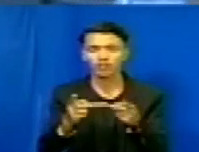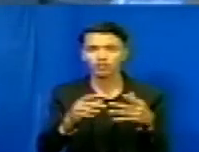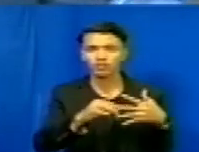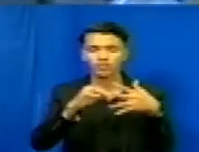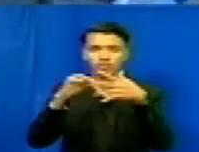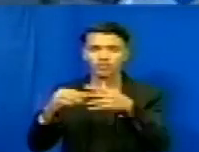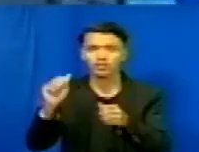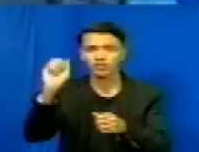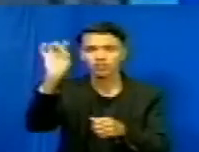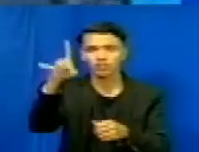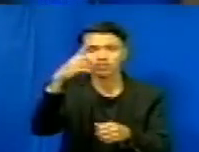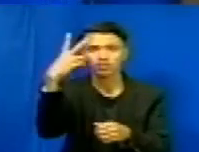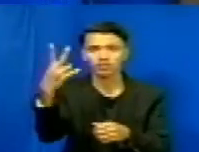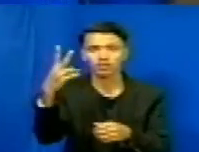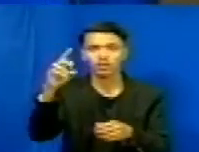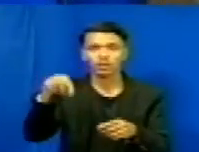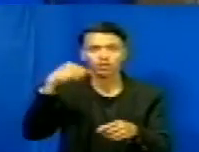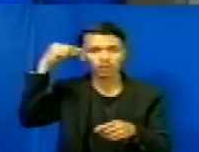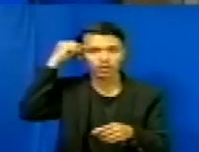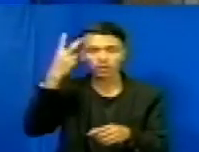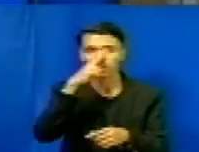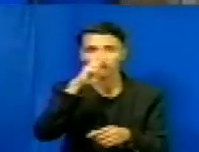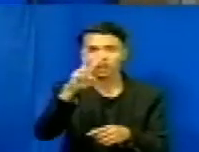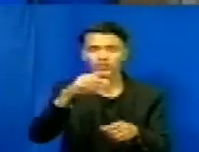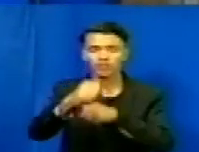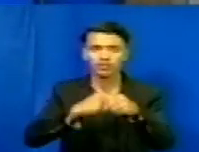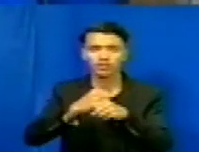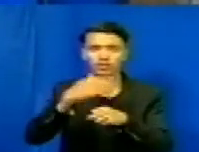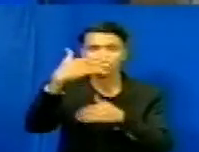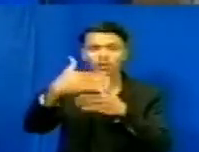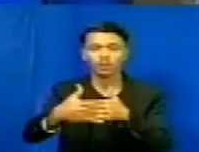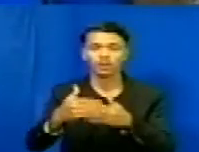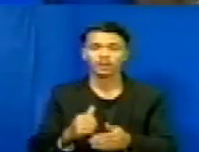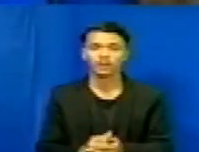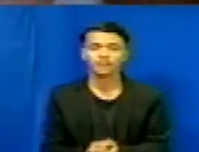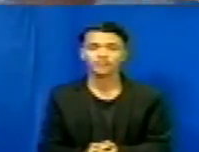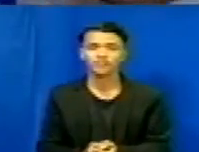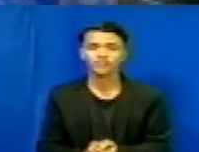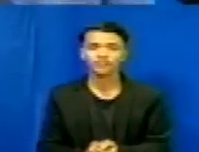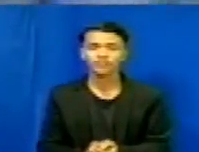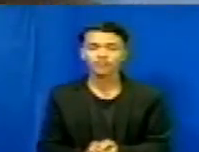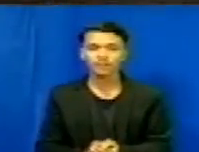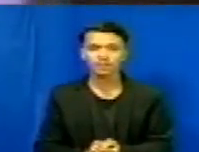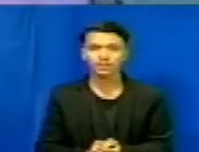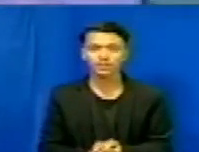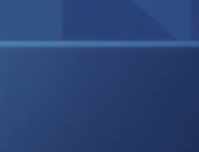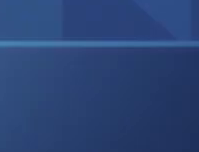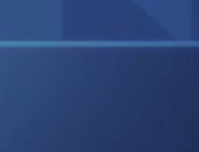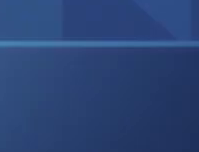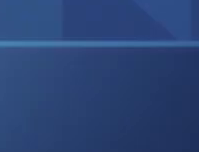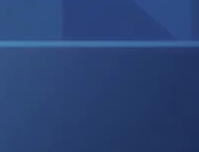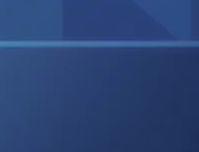nulu resing nem nebe governo se foco ba iha tinang oi. Timoteo Guzmão, Agustino Neno,